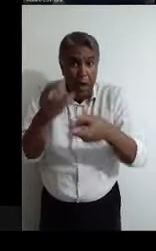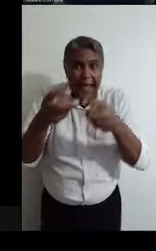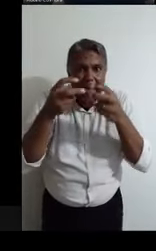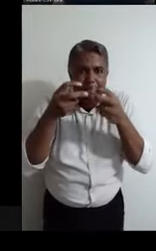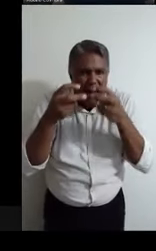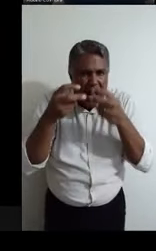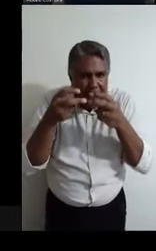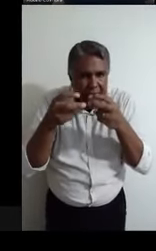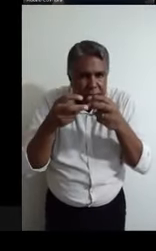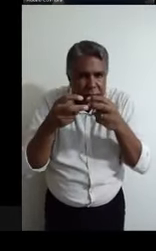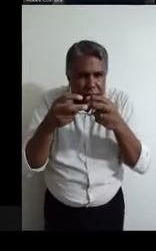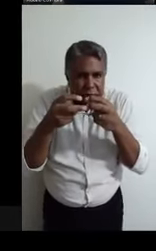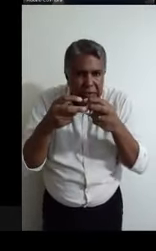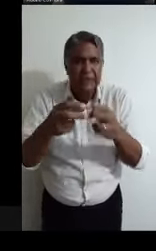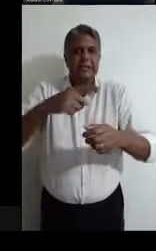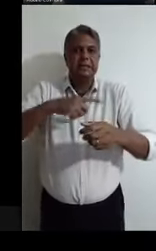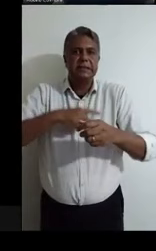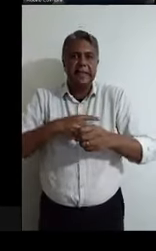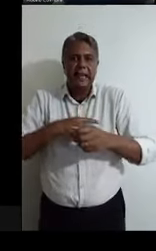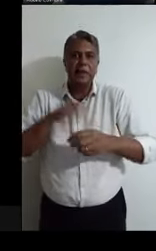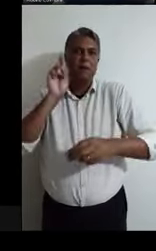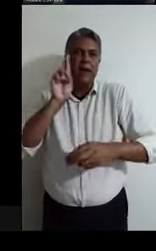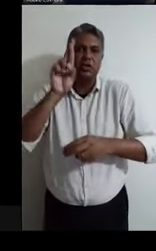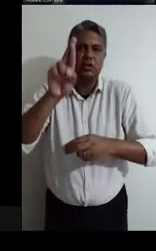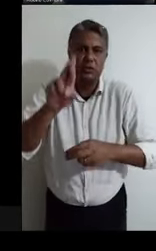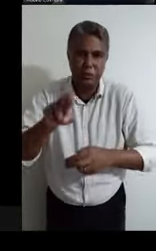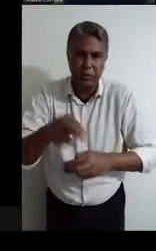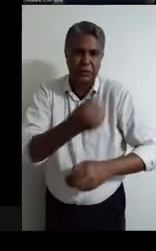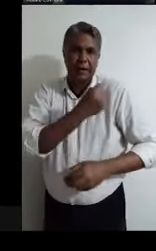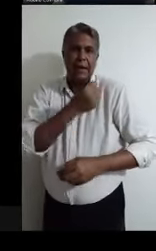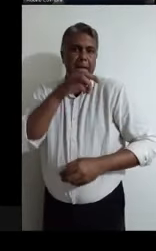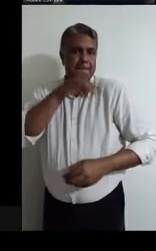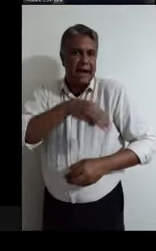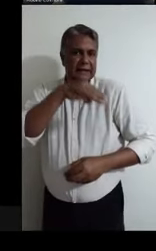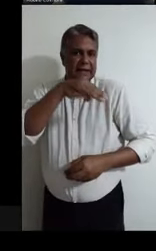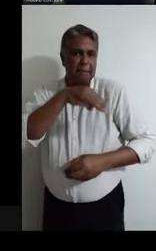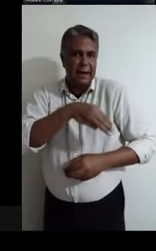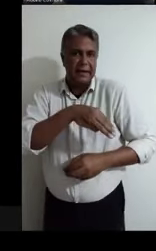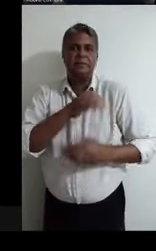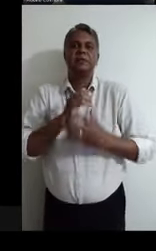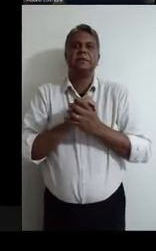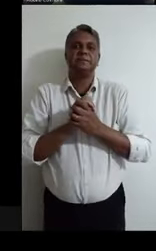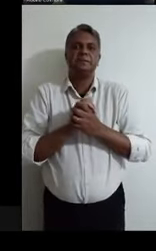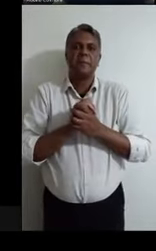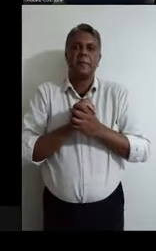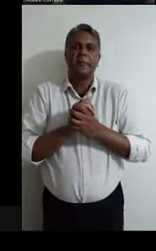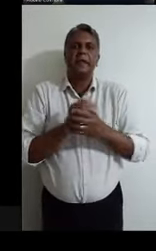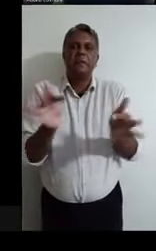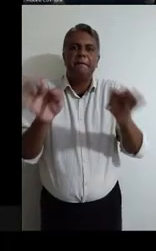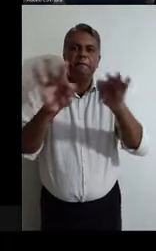essa expressão tem uma forma quadrática, porque tem um termo ao quadrado. Essa expressão é análoga a uma função do segundo